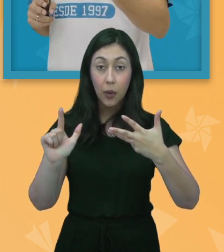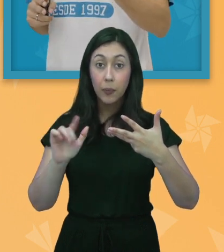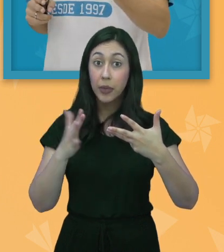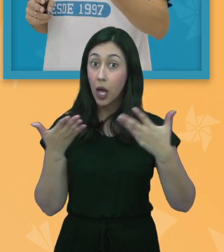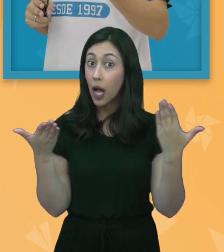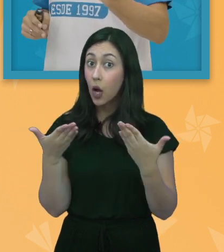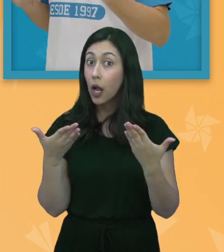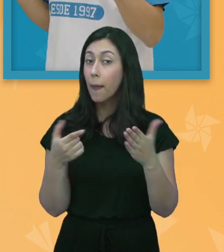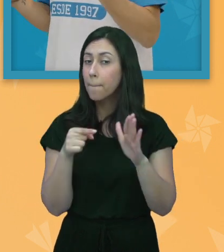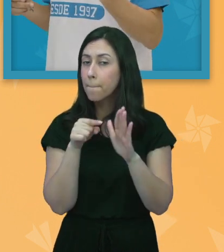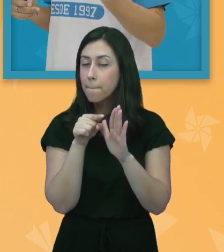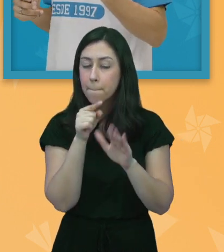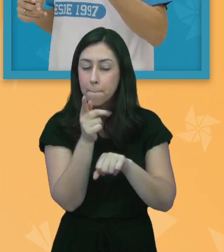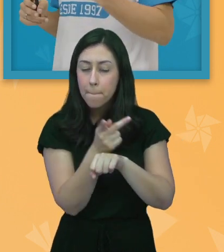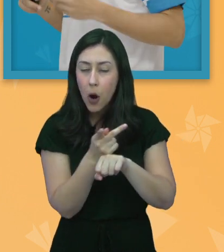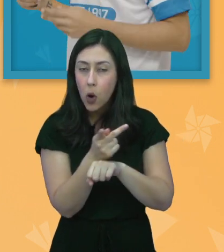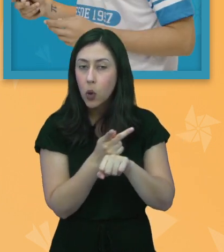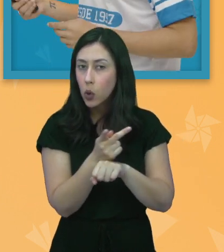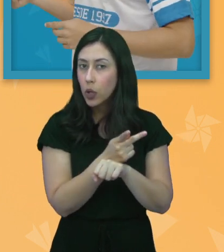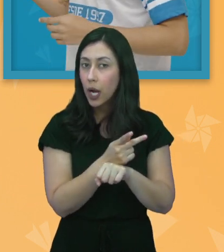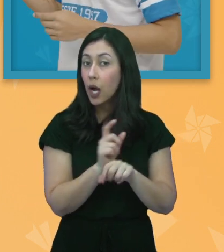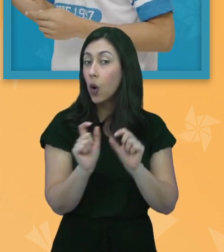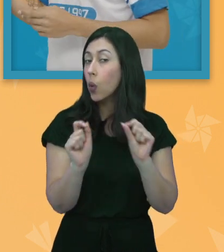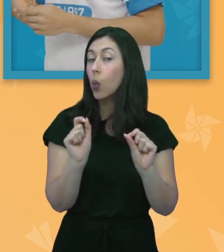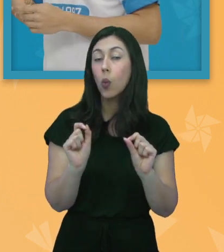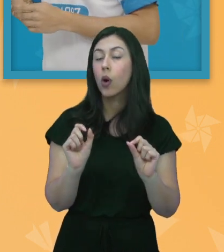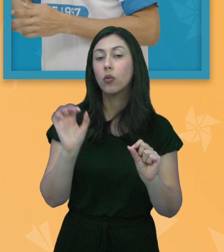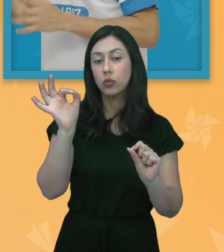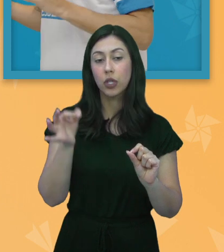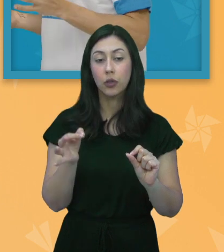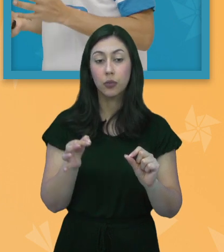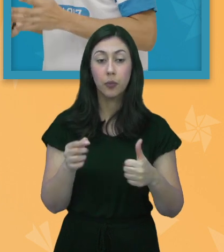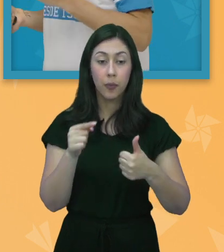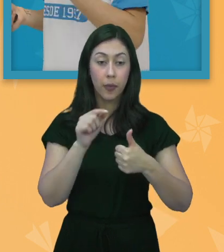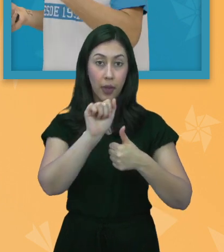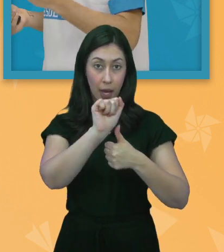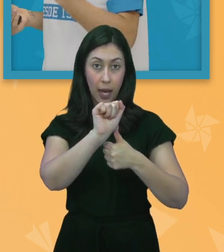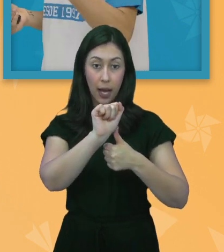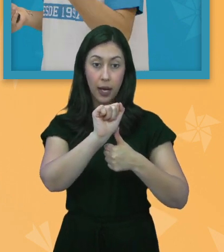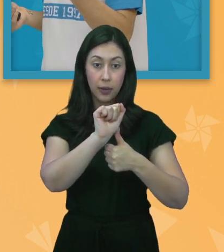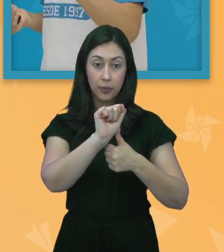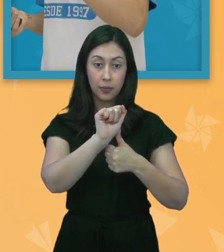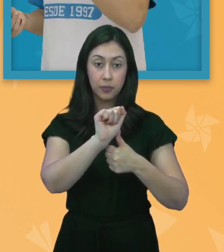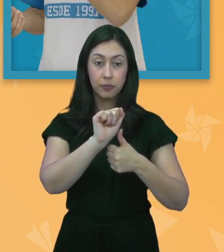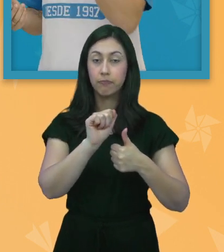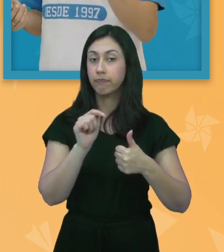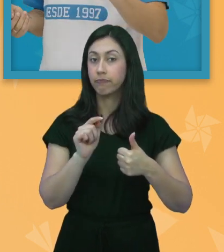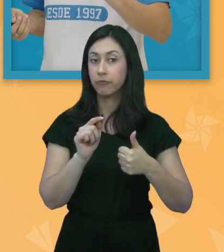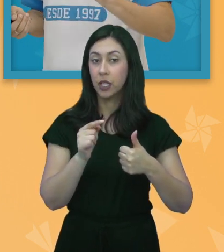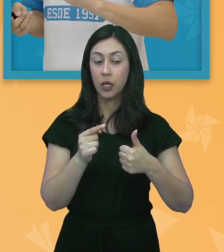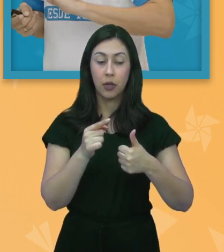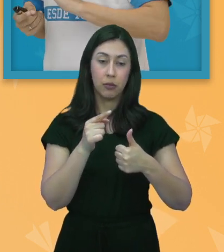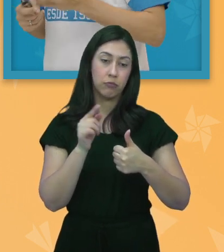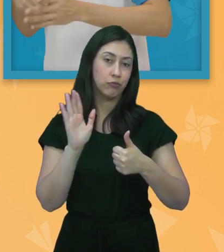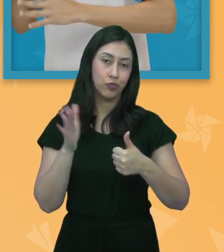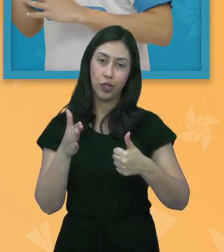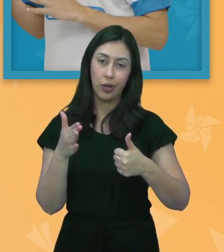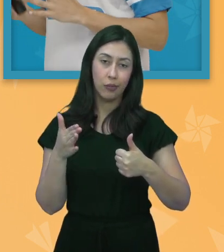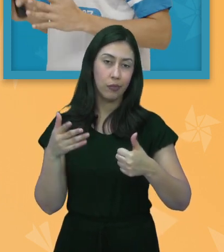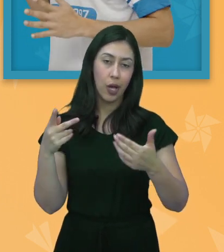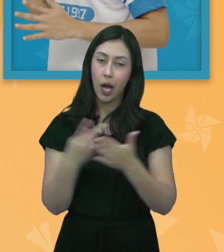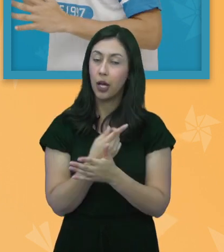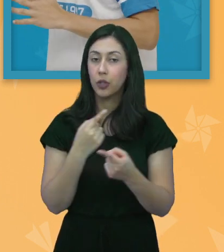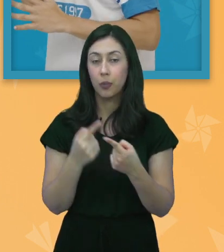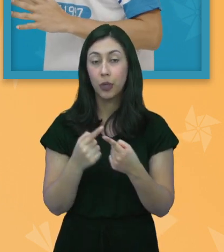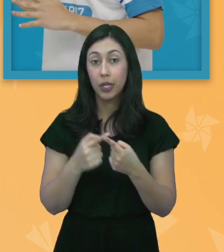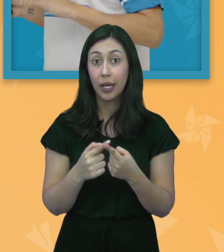sejam homogêneas e as duas últimas sejam heterogêneas. A alternativa A, homogênea, heterogênea, já acabou aí, a gente viu